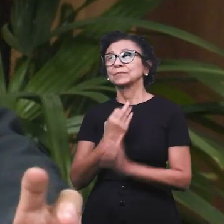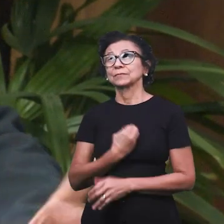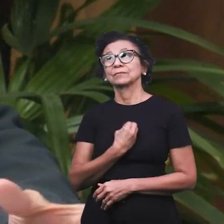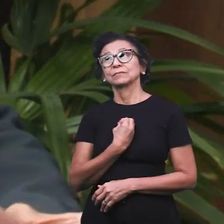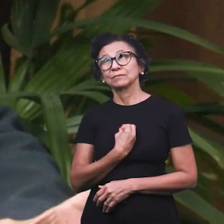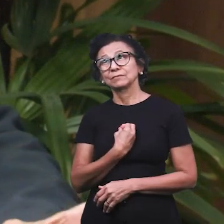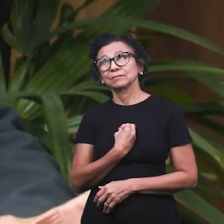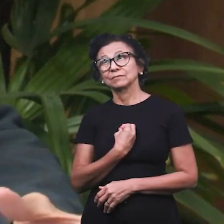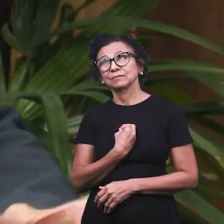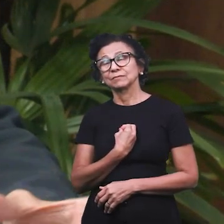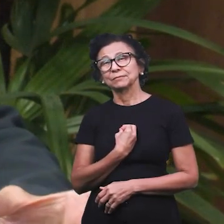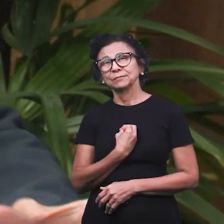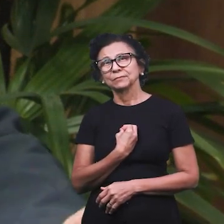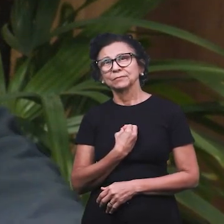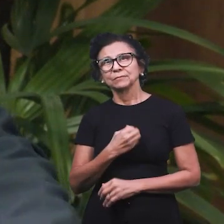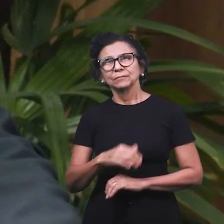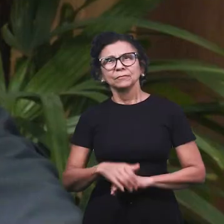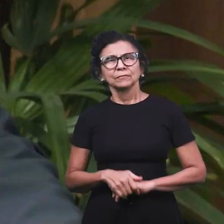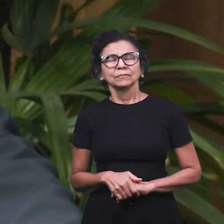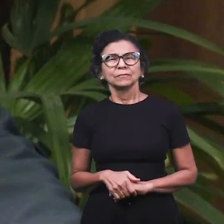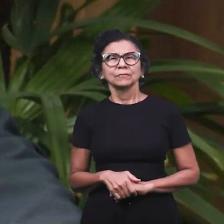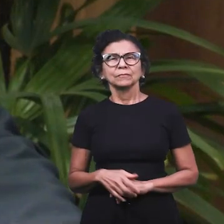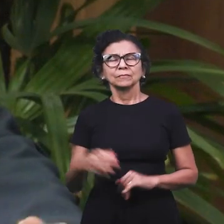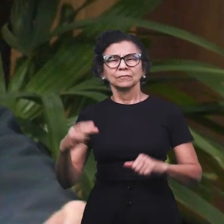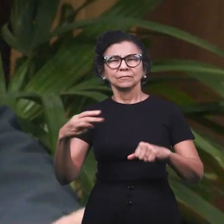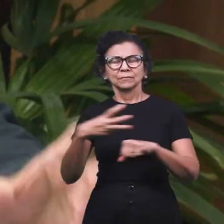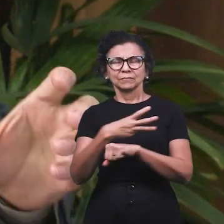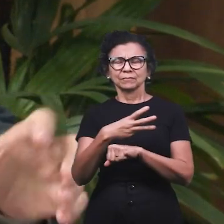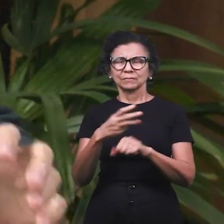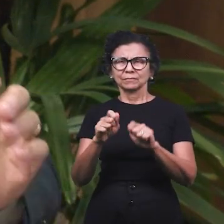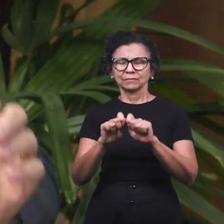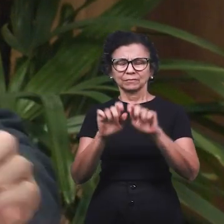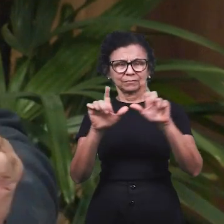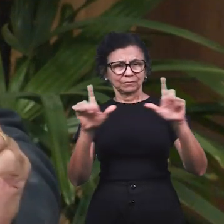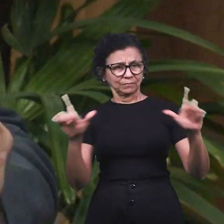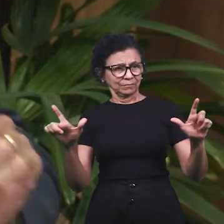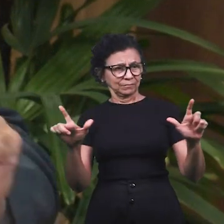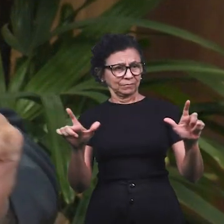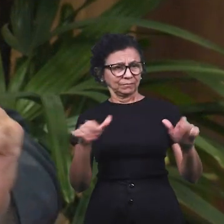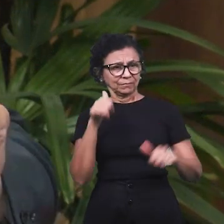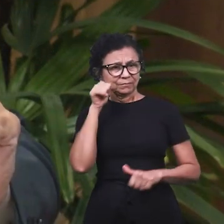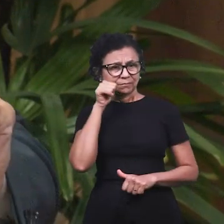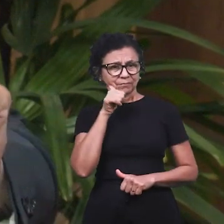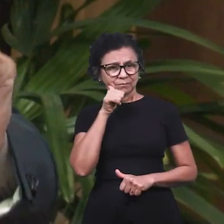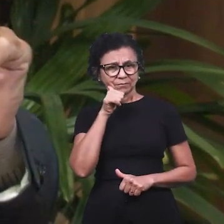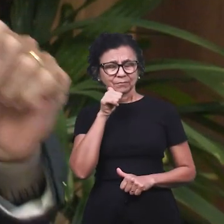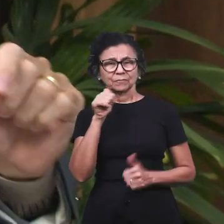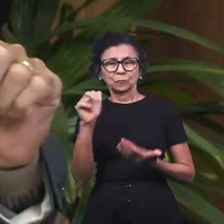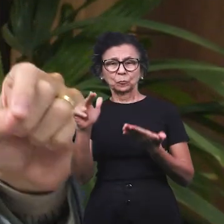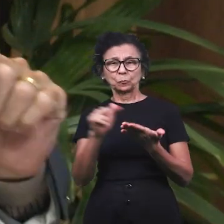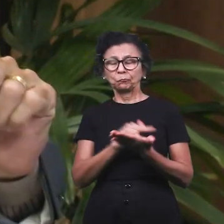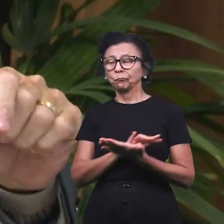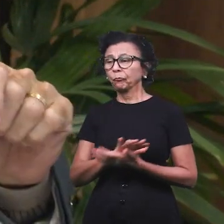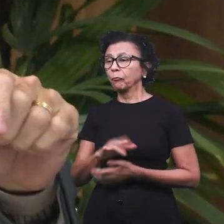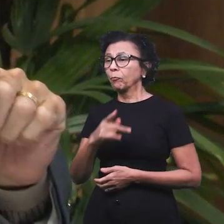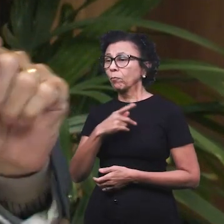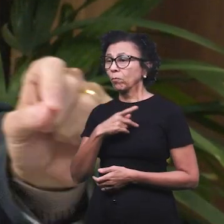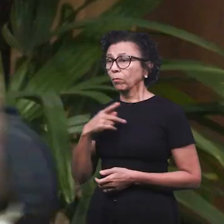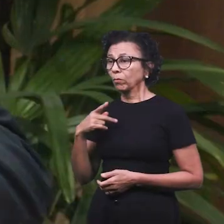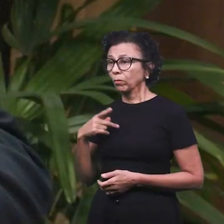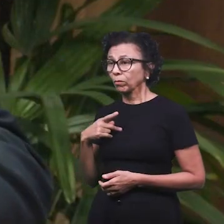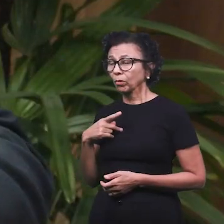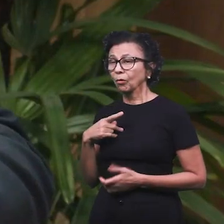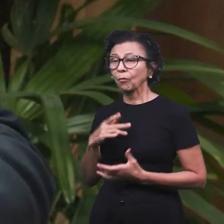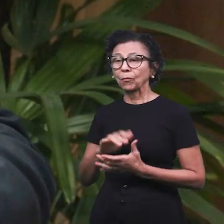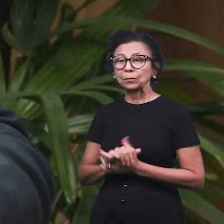o celular apitou a mensagem do WhatsApp, uma irmã mandou, olha pastor, uma criança orou pelo senhor e